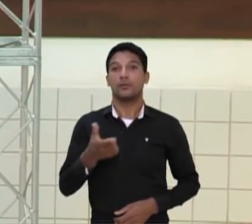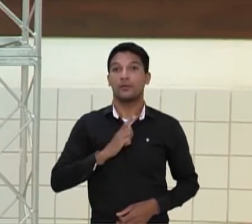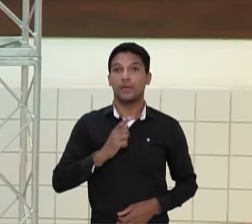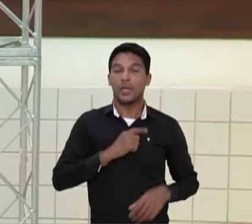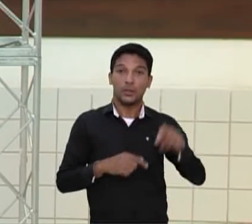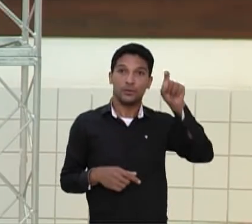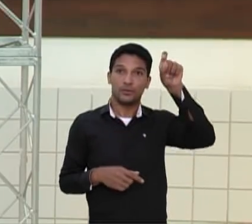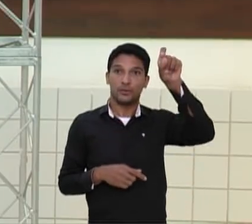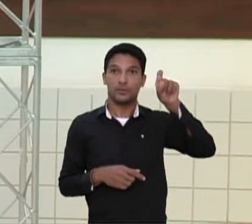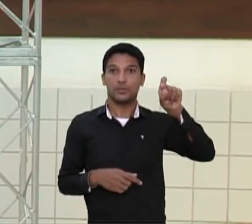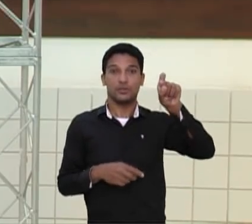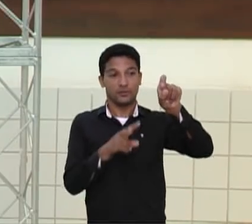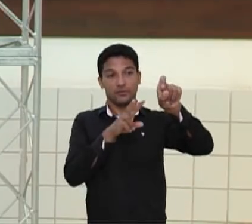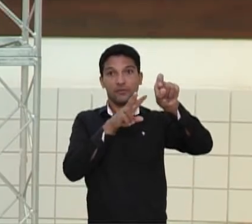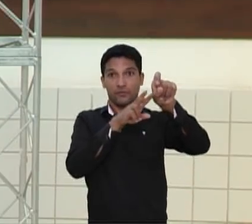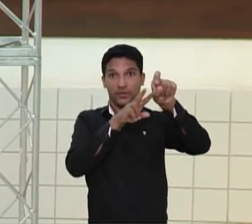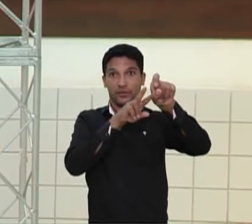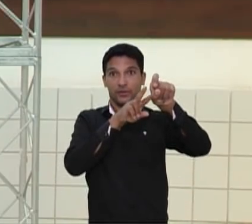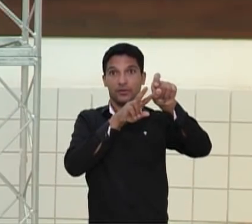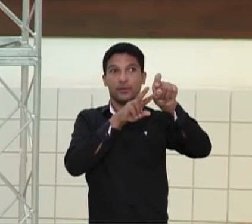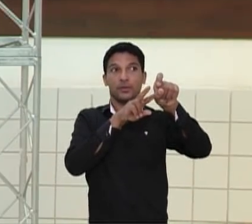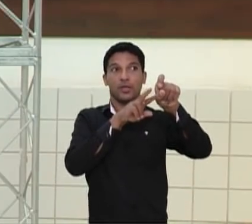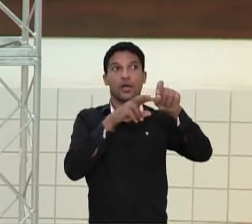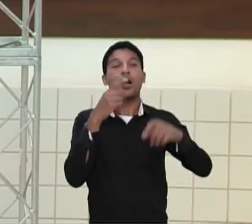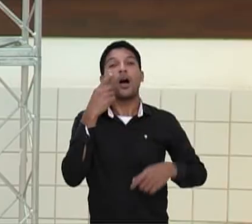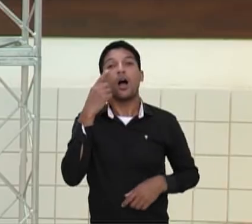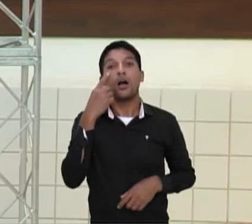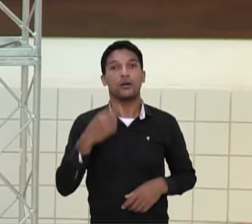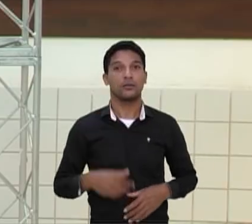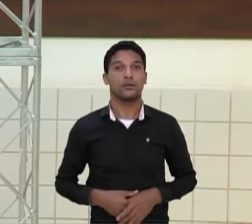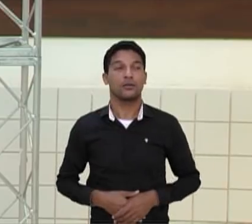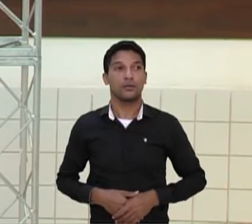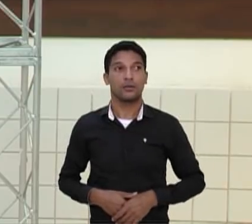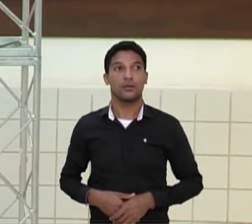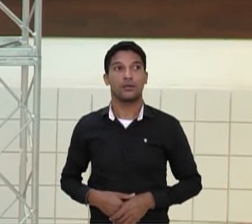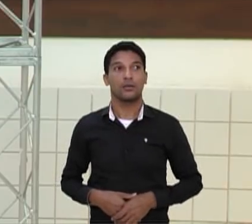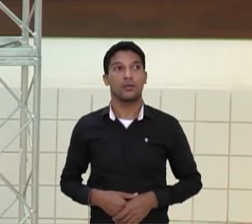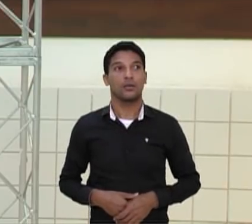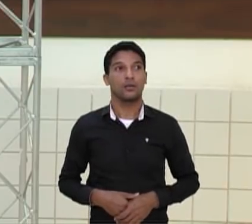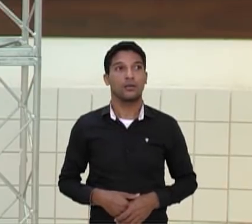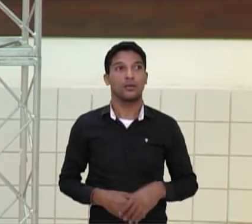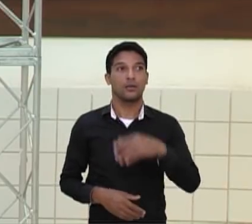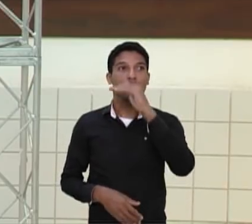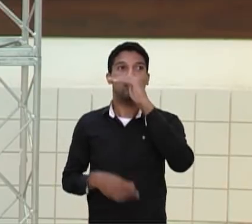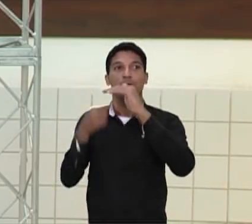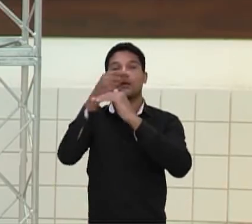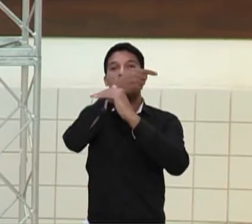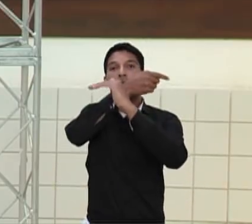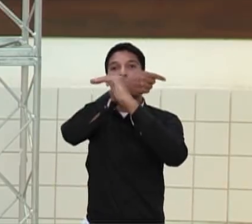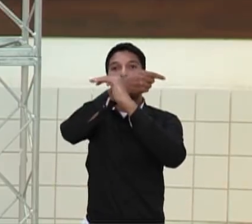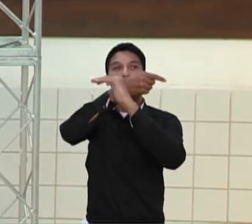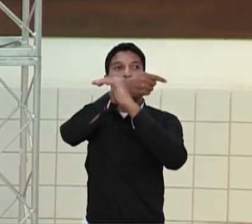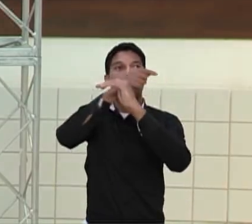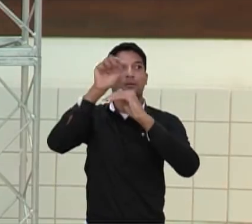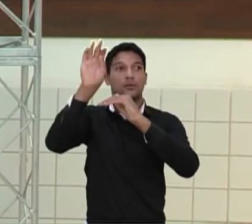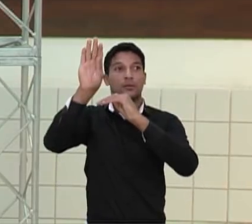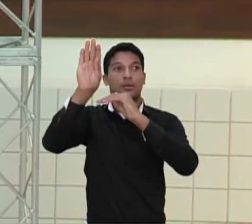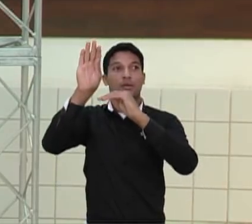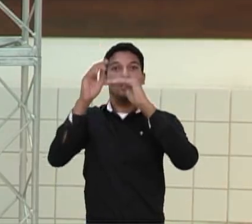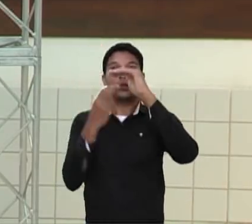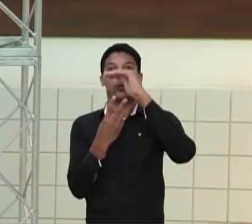vértice dado por menos b sobre 2 anos é